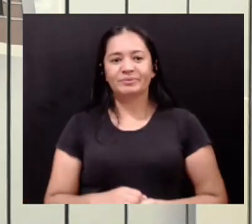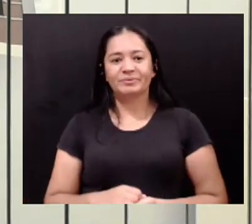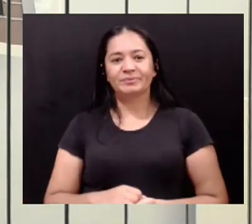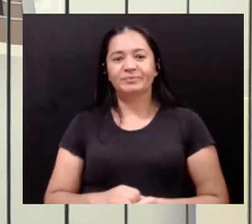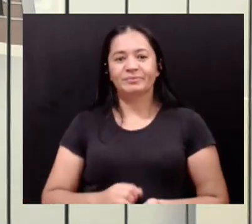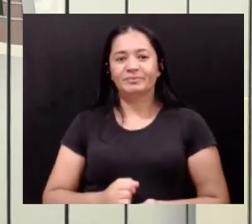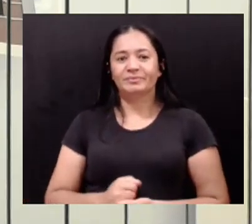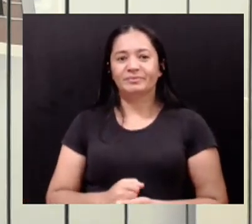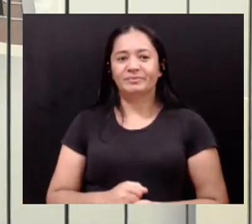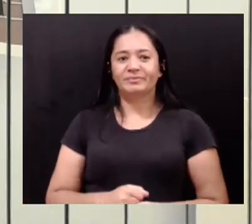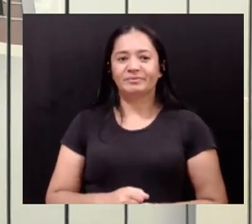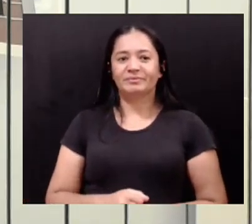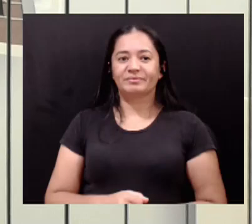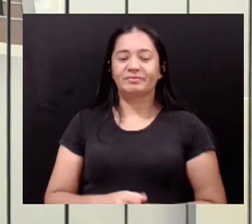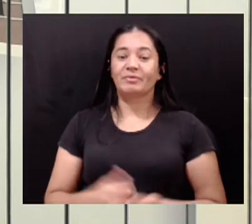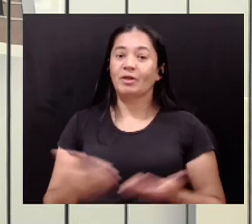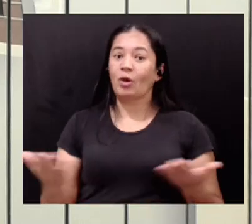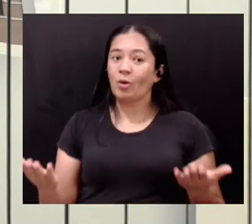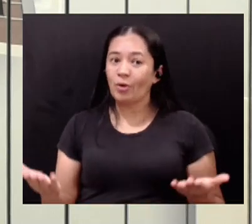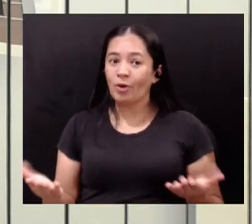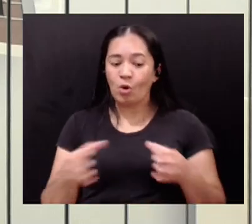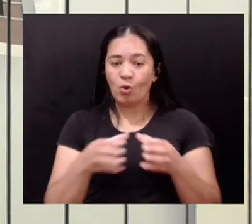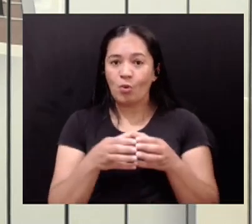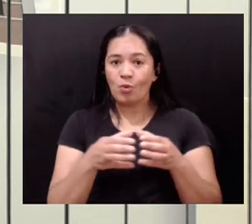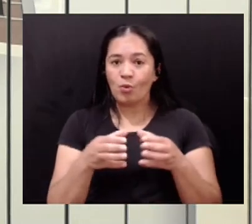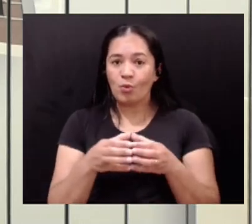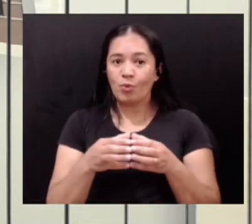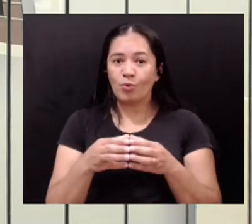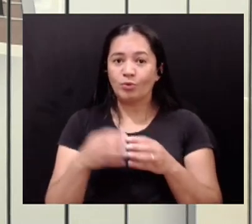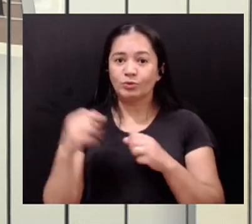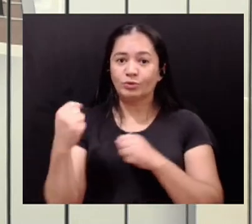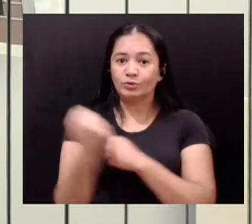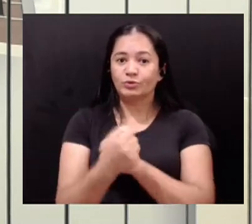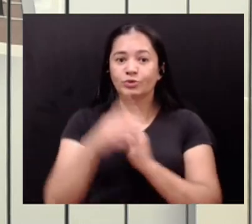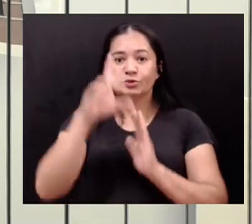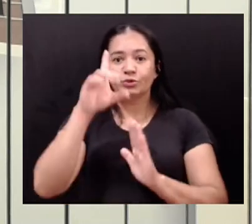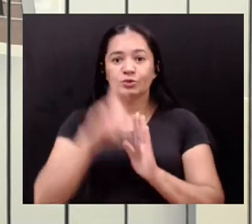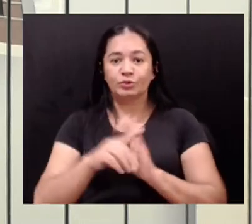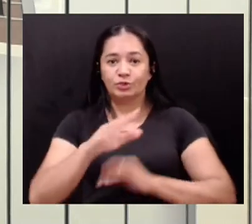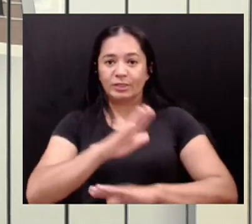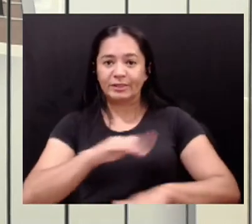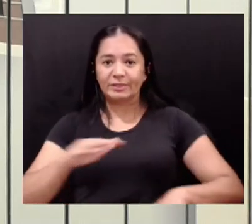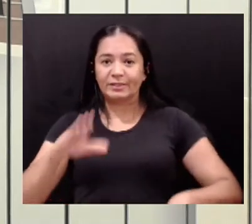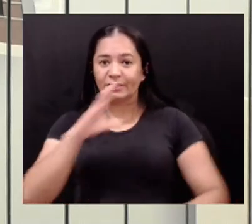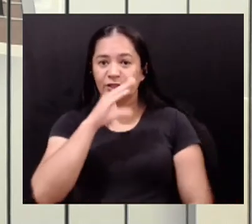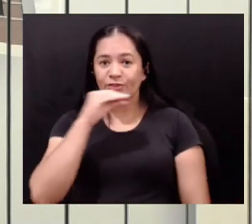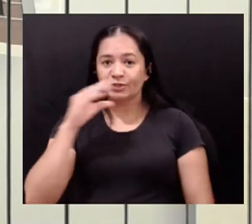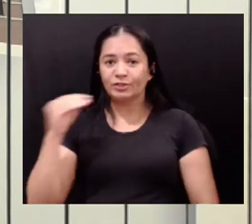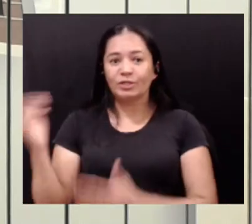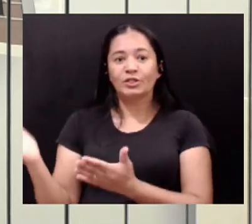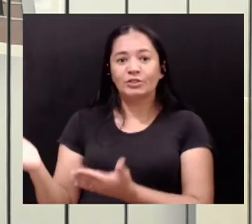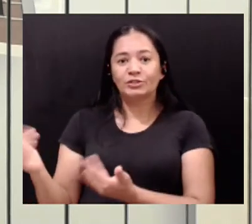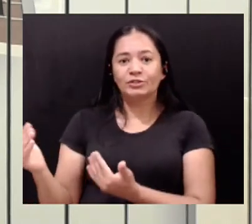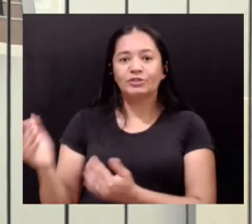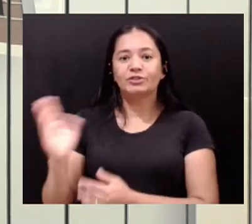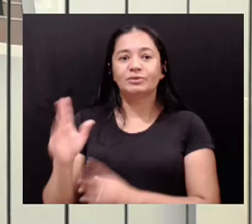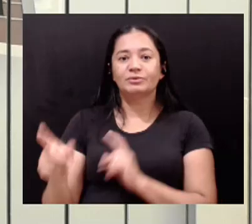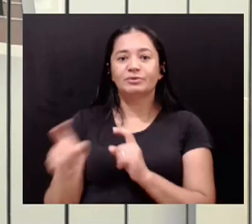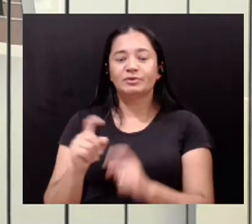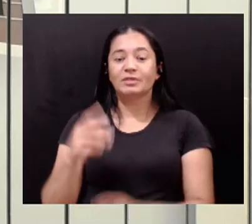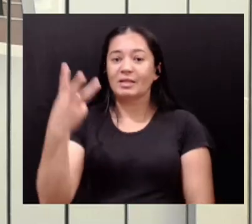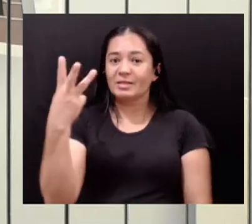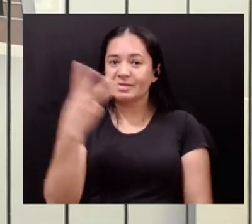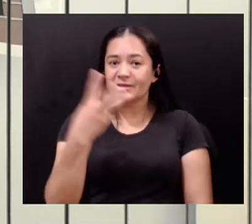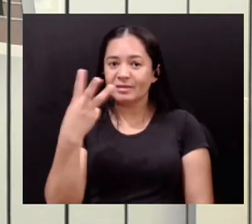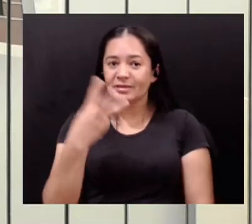e olha só, a Comissão de Defesa dos Direitos da Criança, do Adolescente e da Juventude se reuniu pela terceira vez neste ano